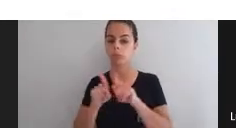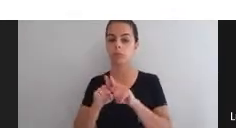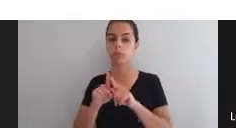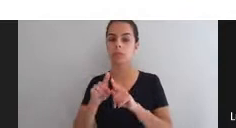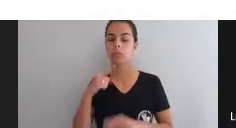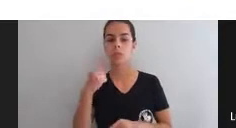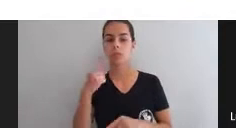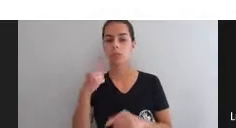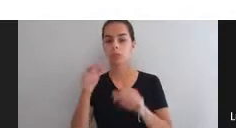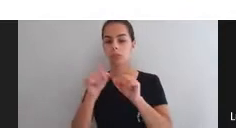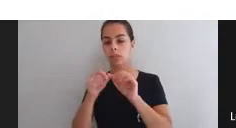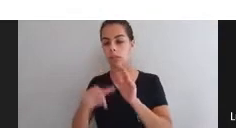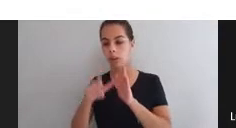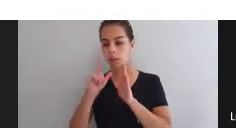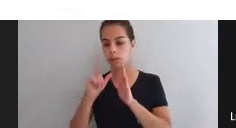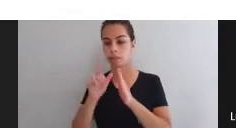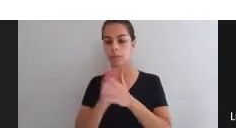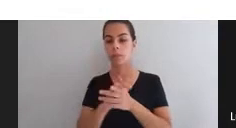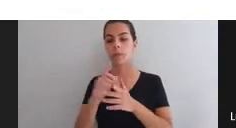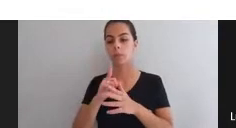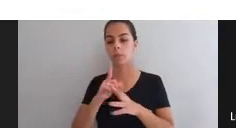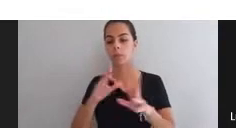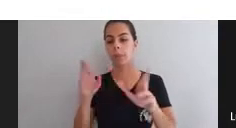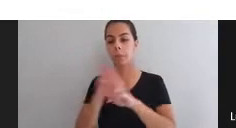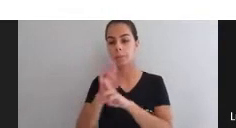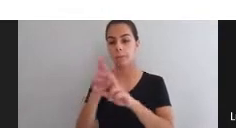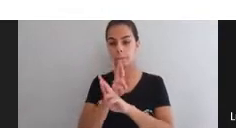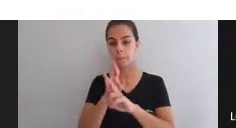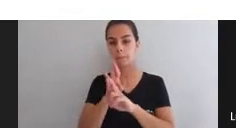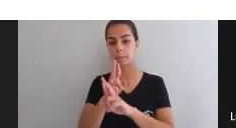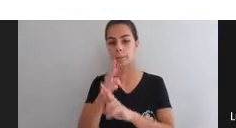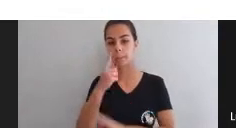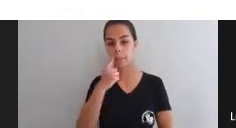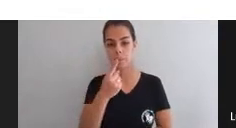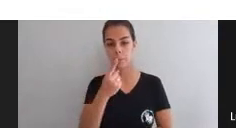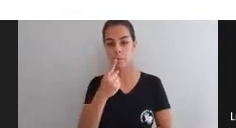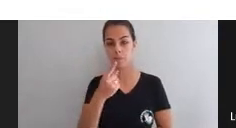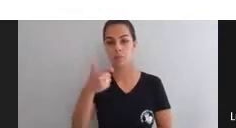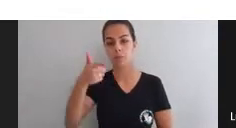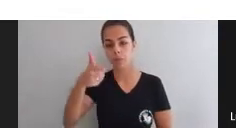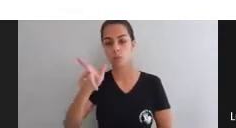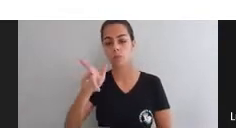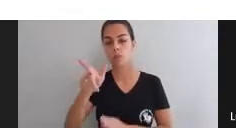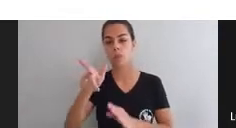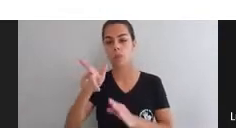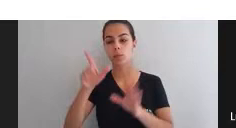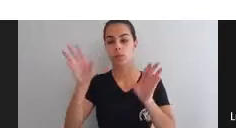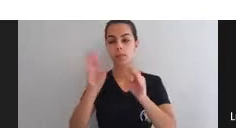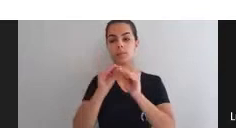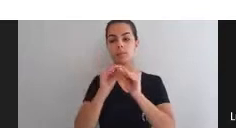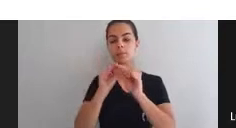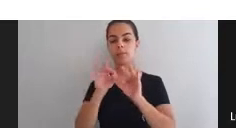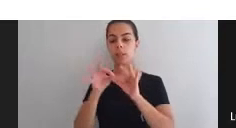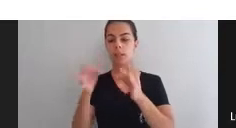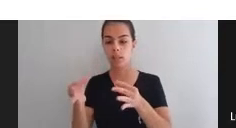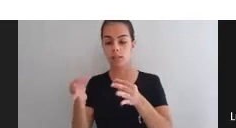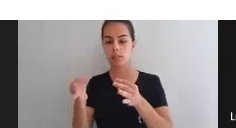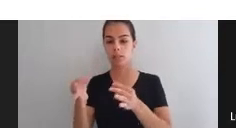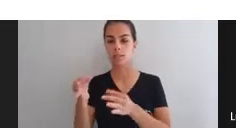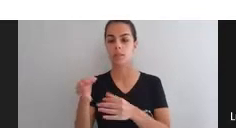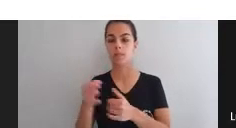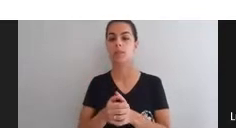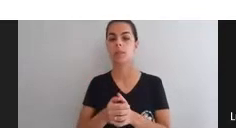fazer, a gente vai chegar nessa relação aqui, que a gente pode, de novo, simplificar quando a gente leva em